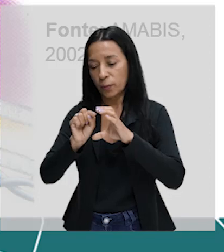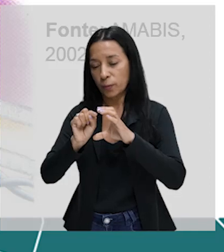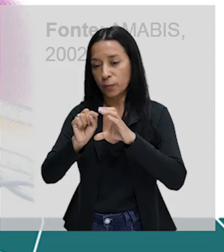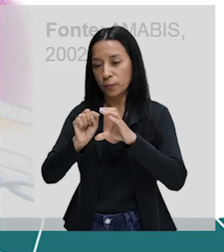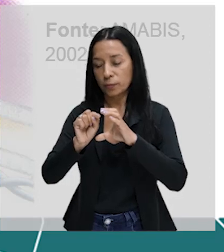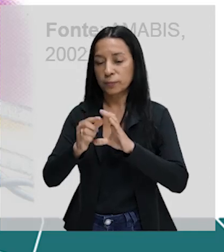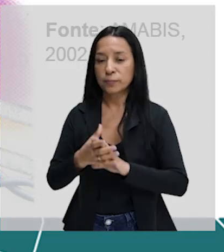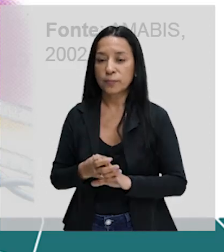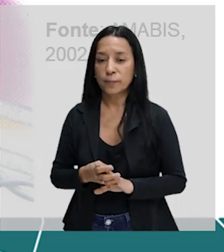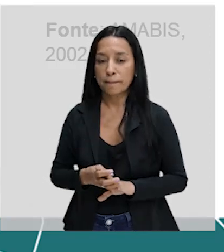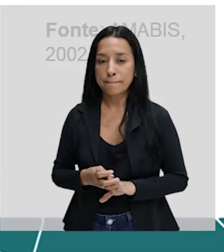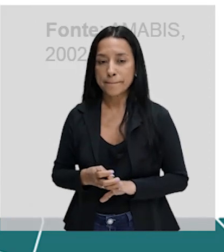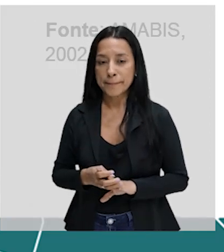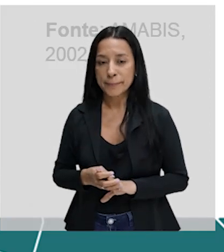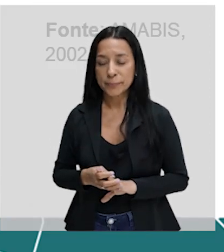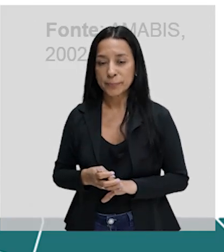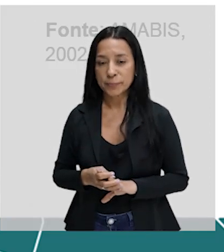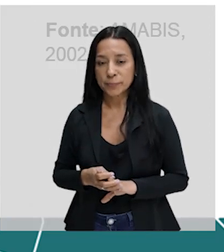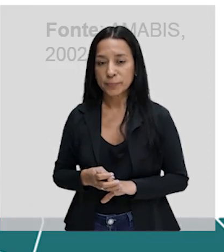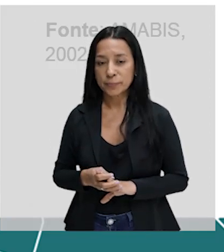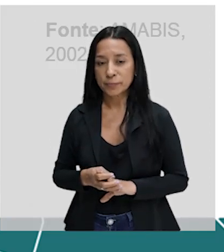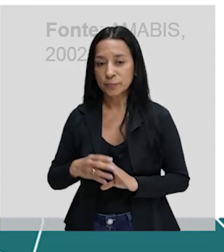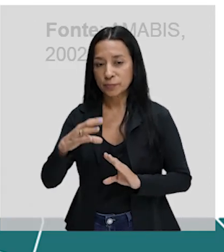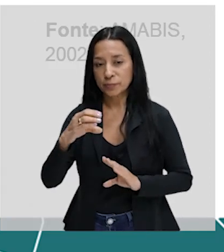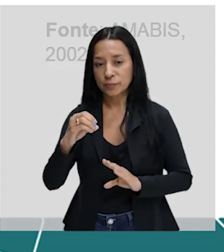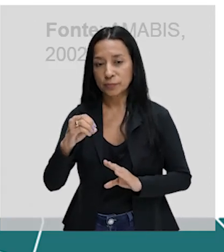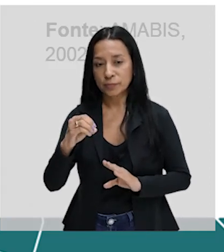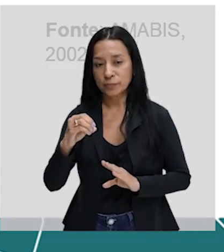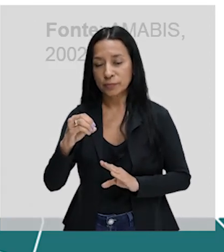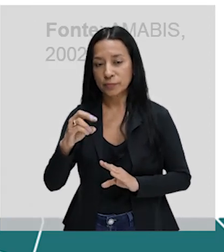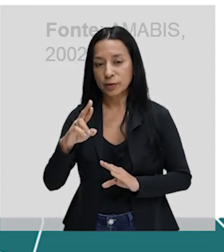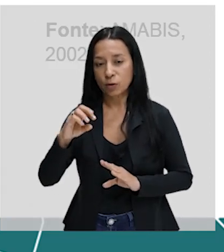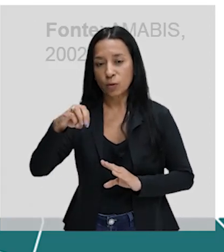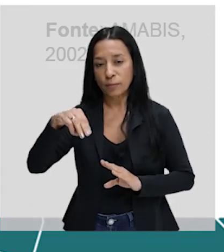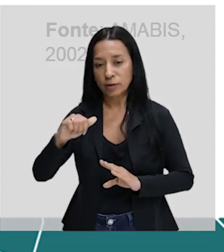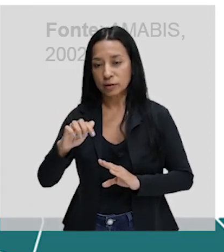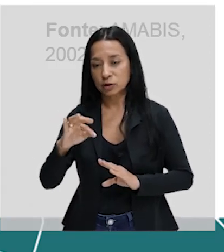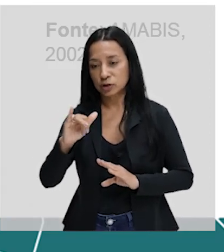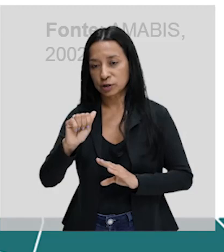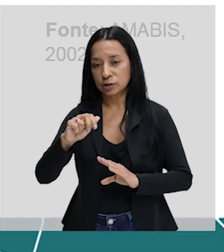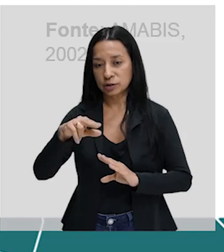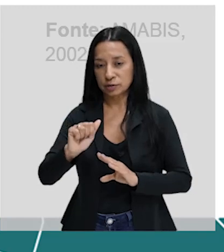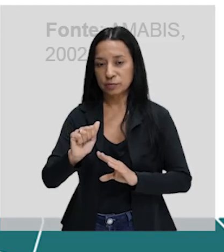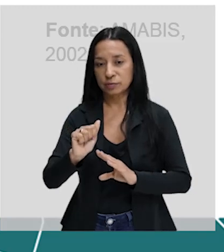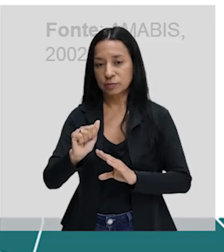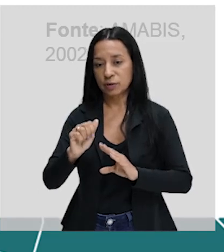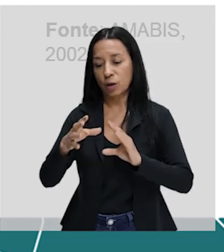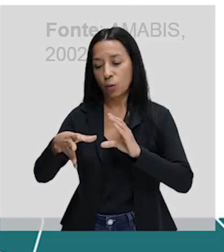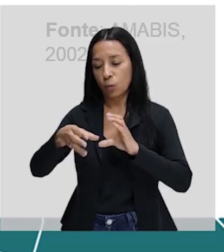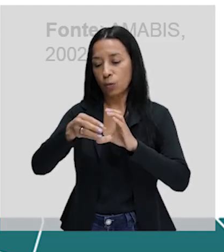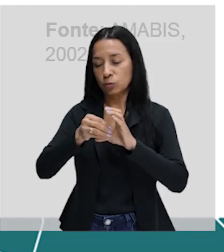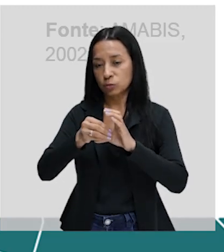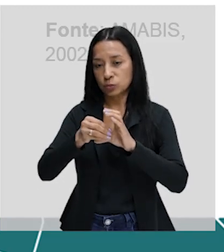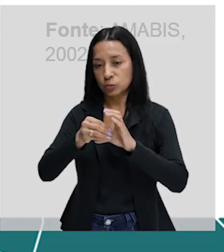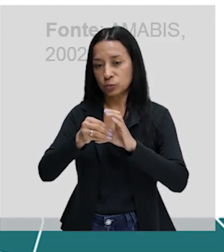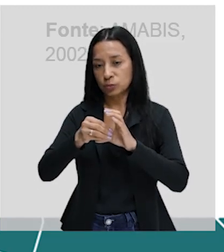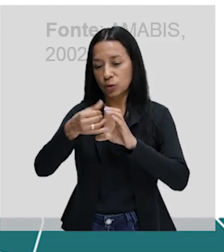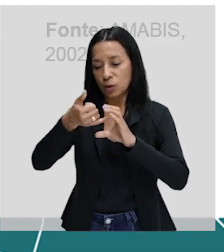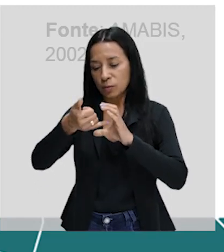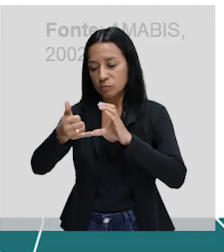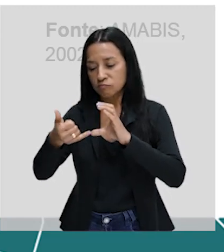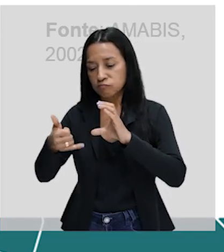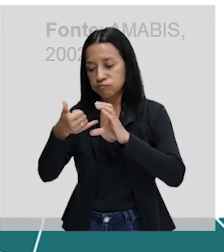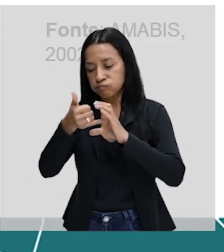são os orifícios da carioteca. A cromatina é o conjunto de filamentos que fica dentro do núcleo, que ele é constituído